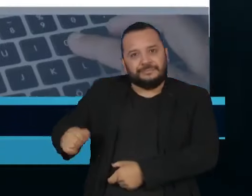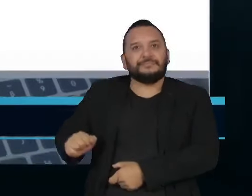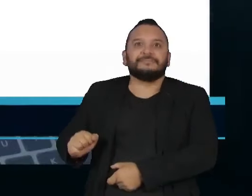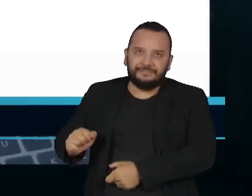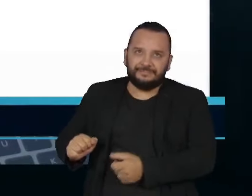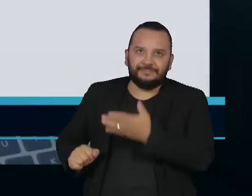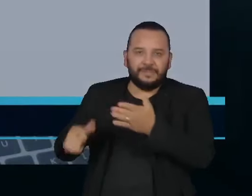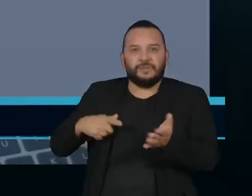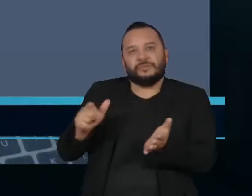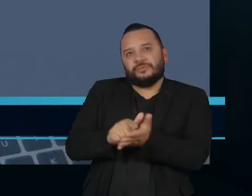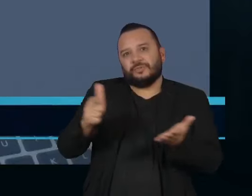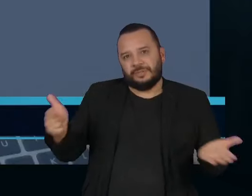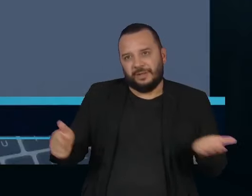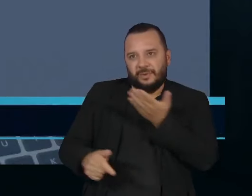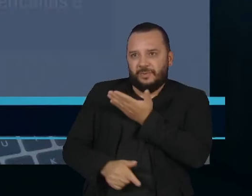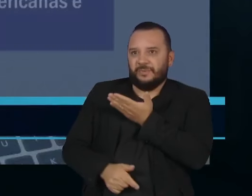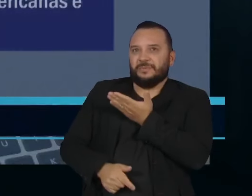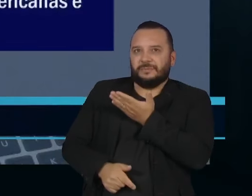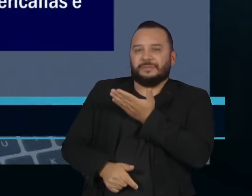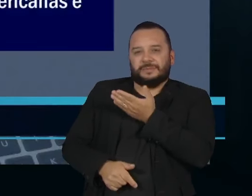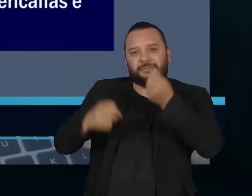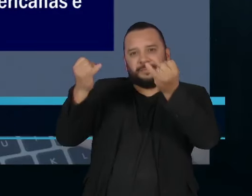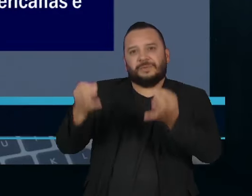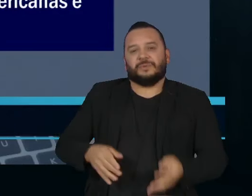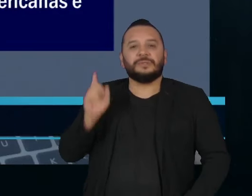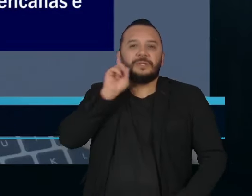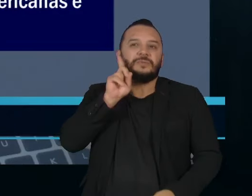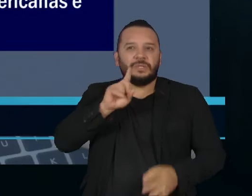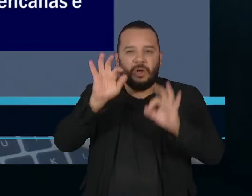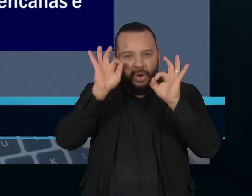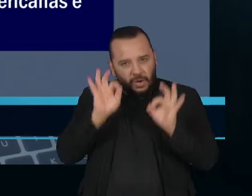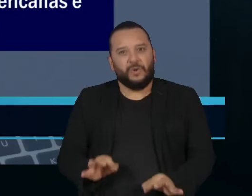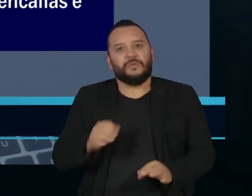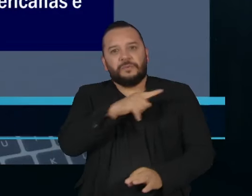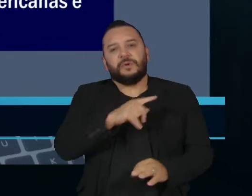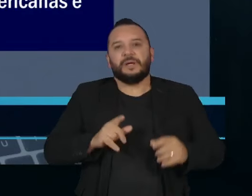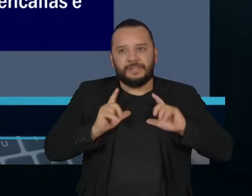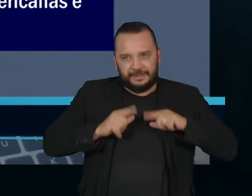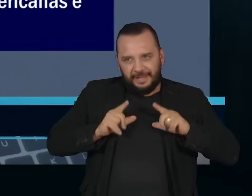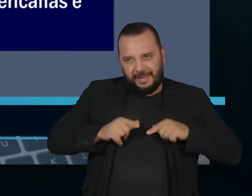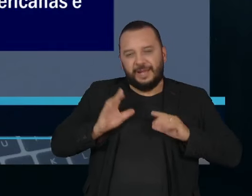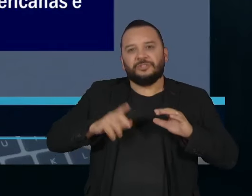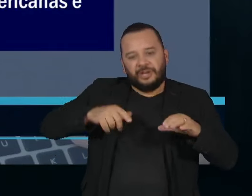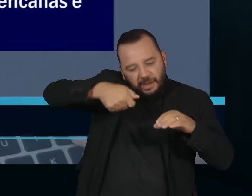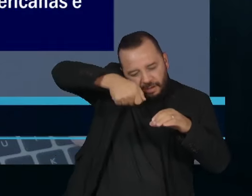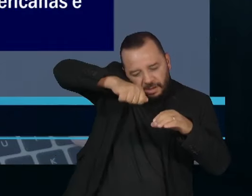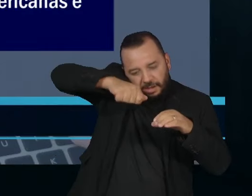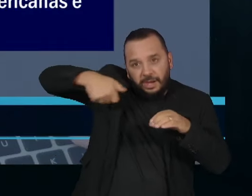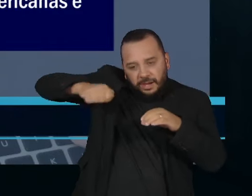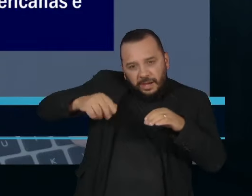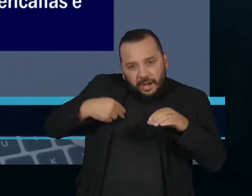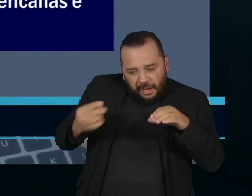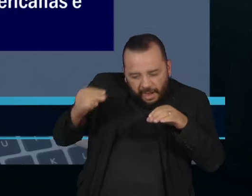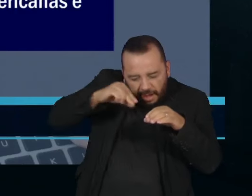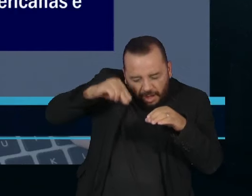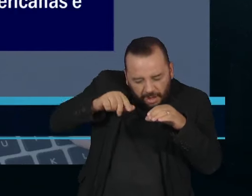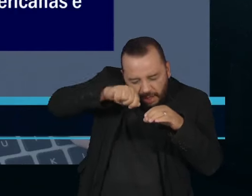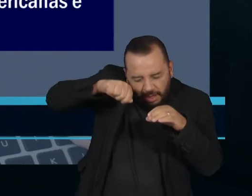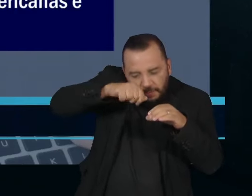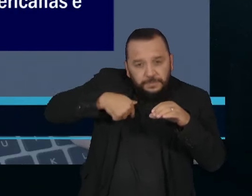jornal New York Times, autoridades americanas confirmaram que Israel escondeu explosivos em um lote destes